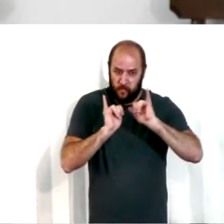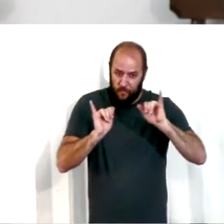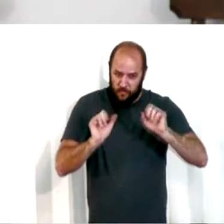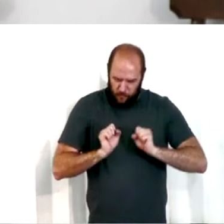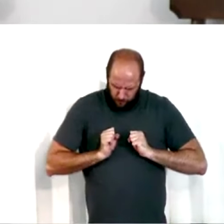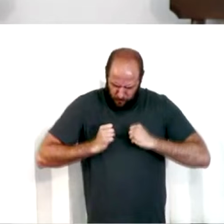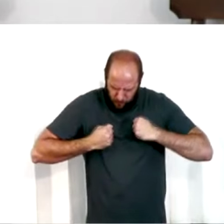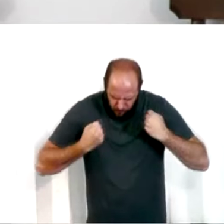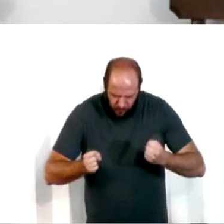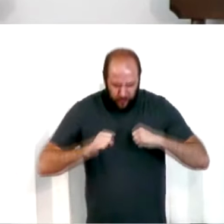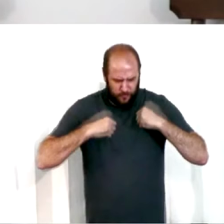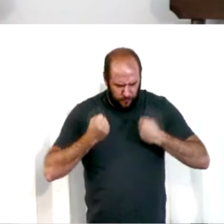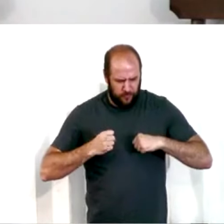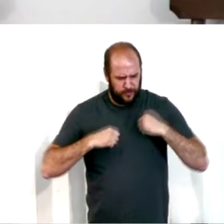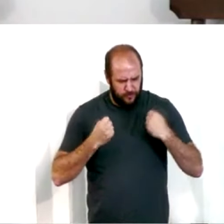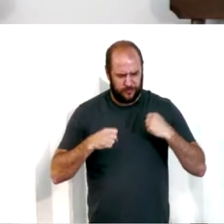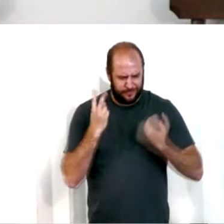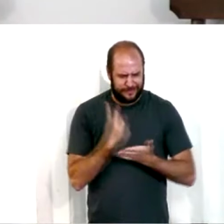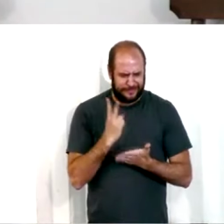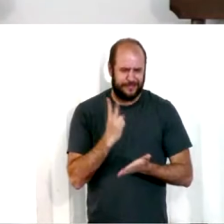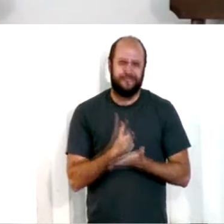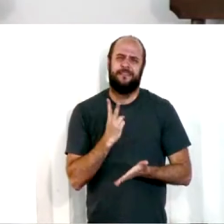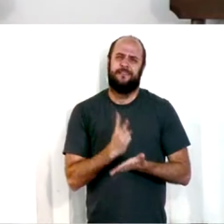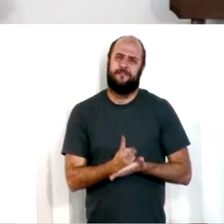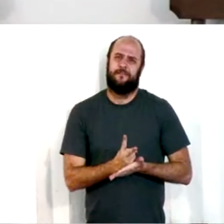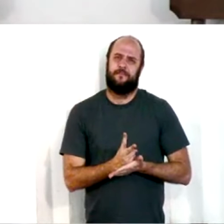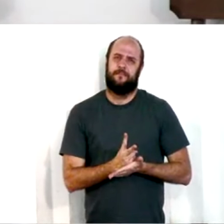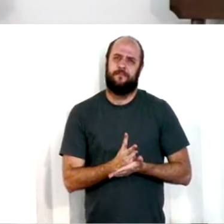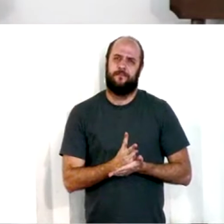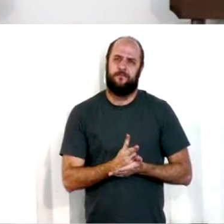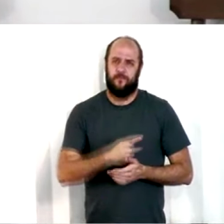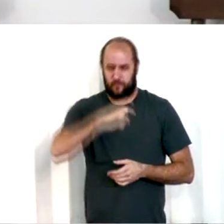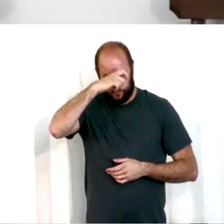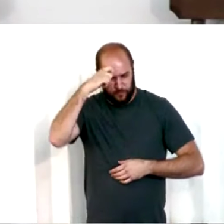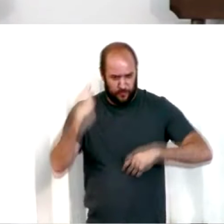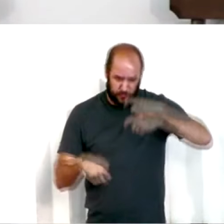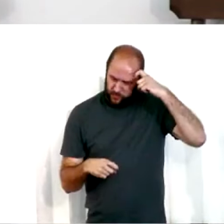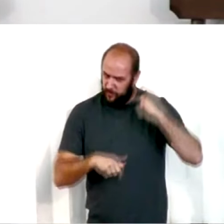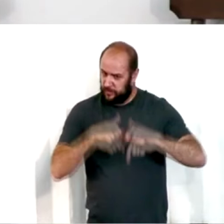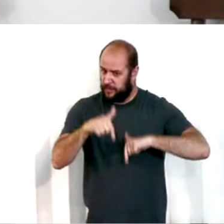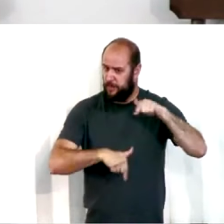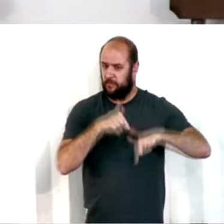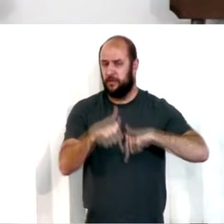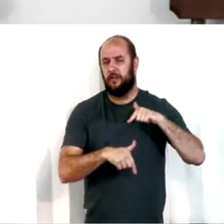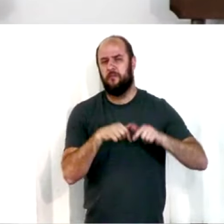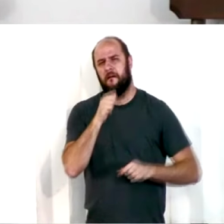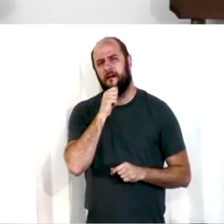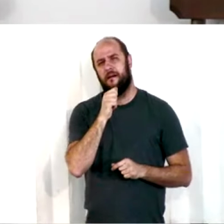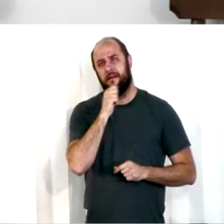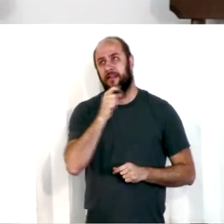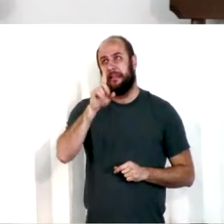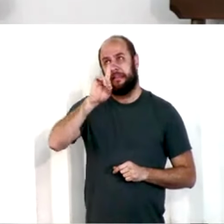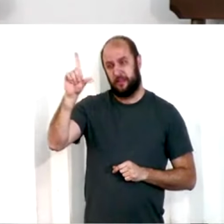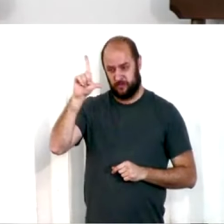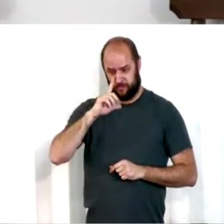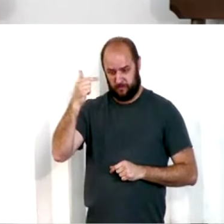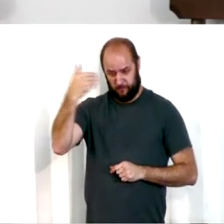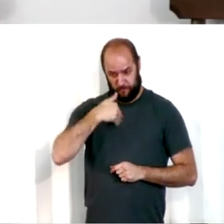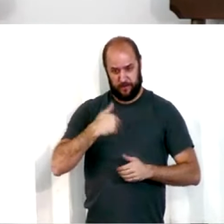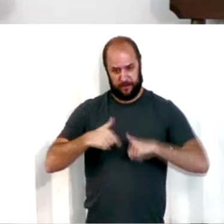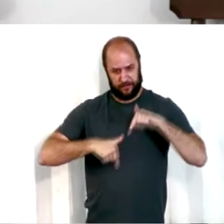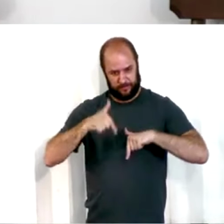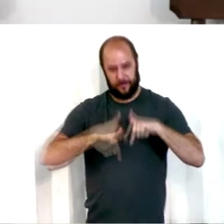o mais possível, segundo a sua eficácia, que opera eficientemente em mim.